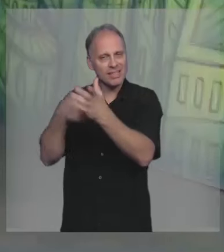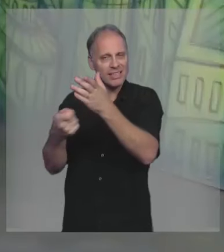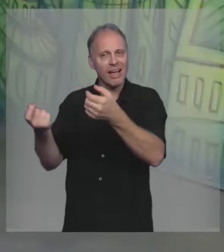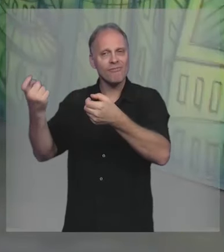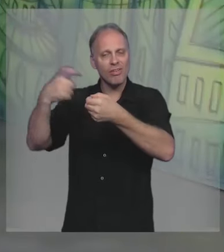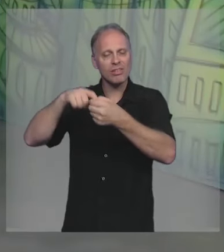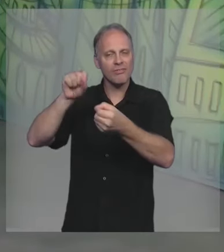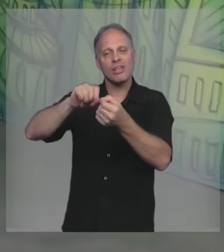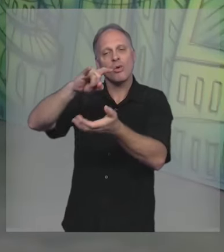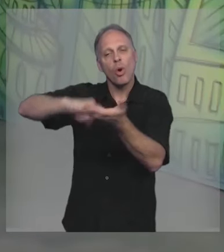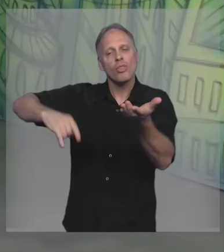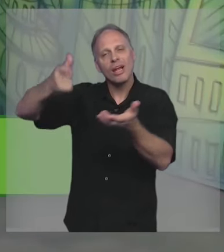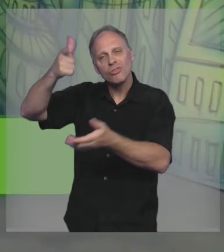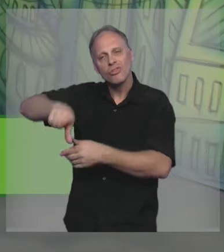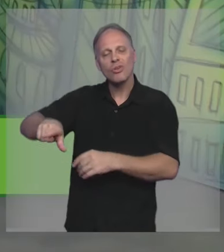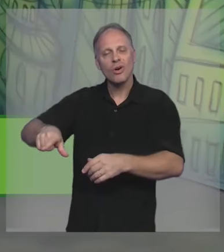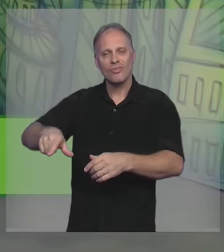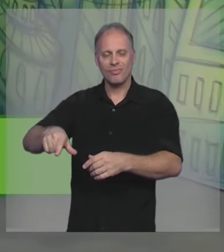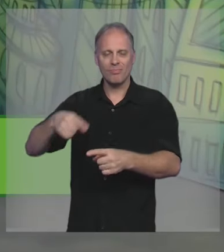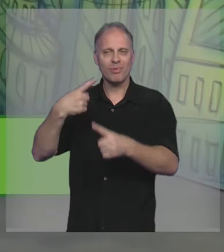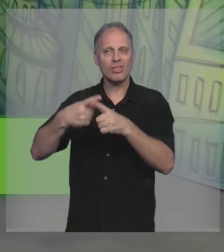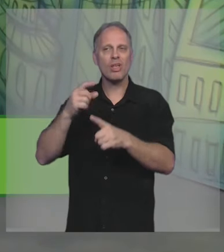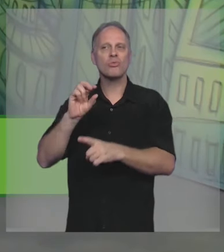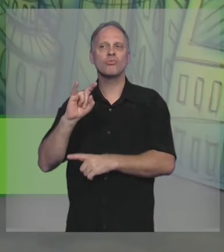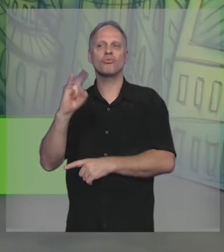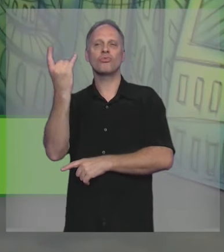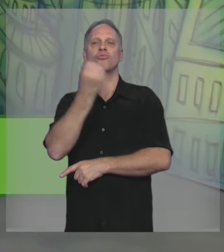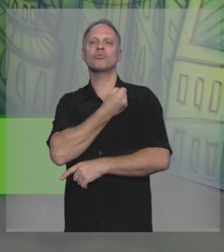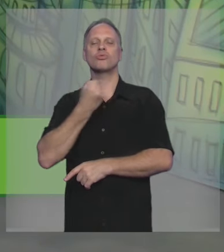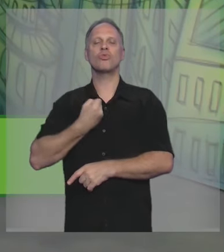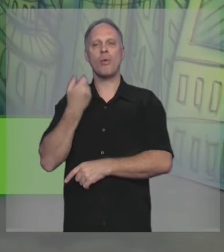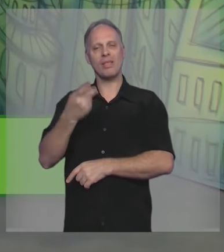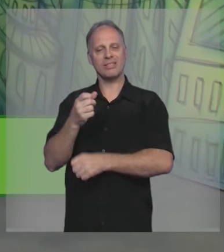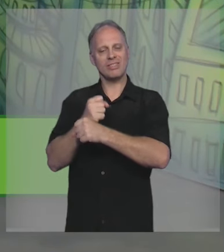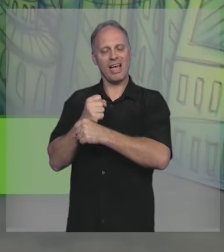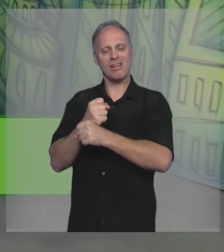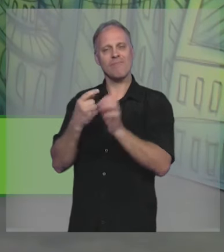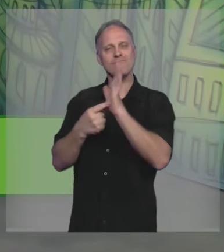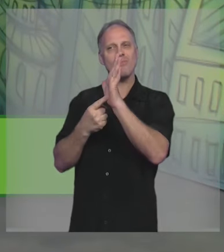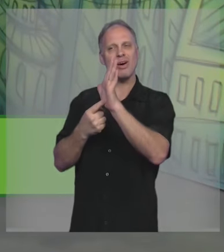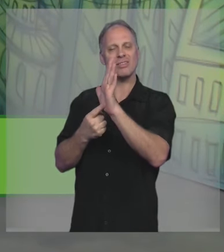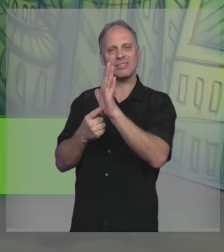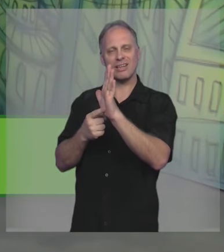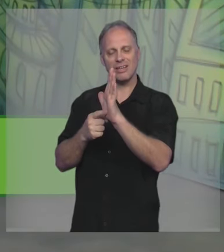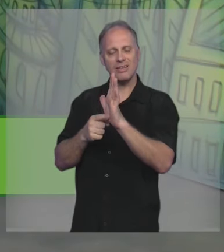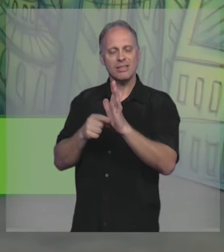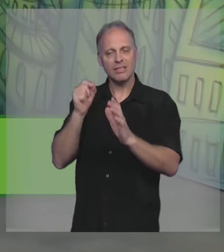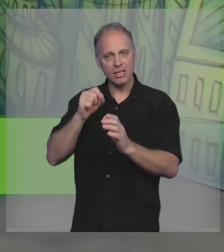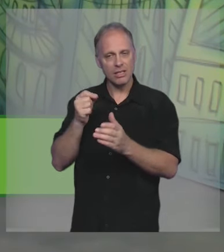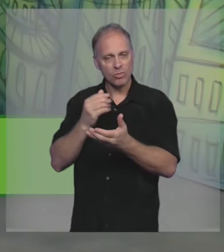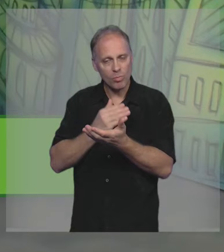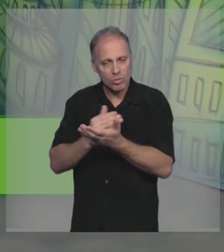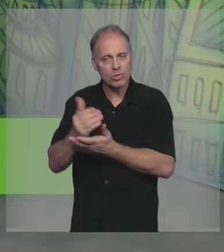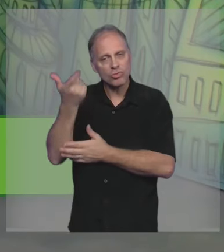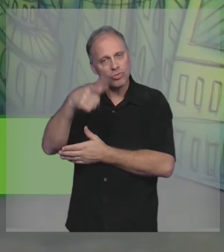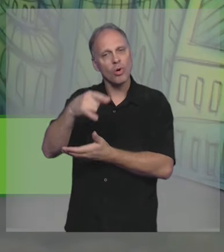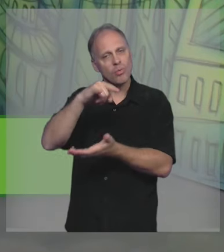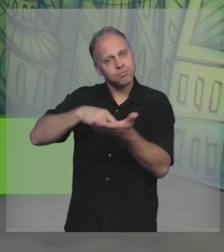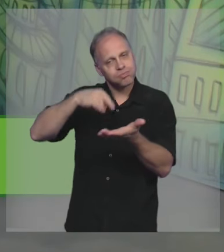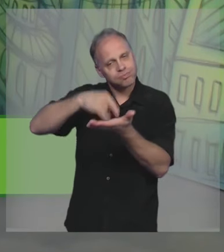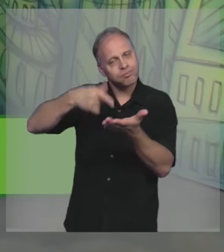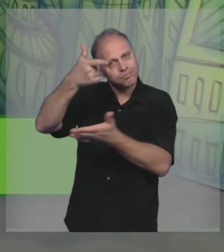voltar a fazer as contratações, né? Os últimos números aqui deste ano começam a mostrar uma ampliação novamente de